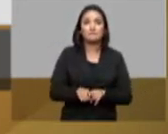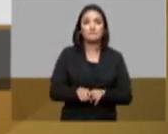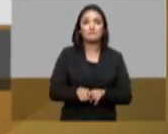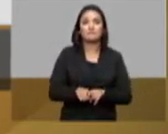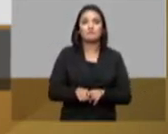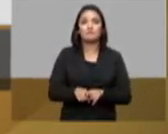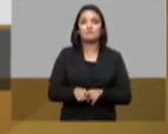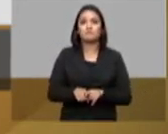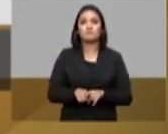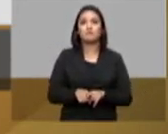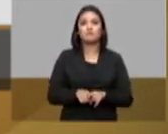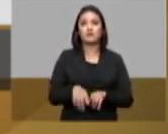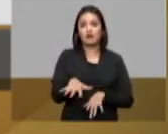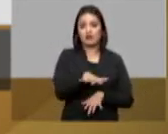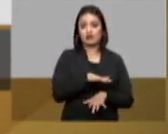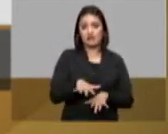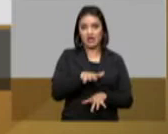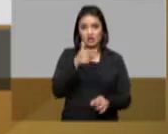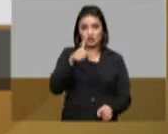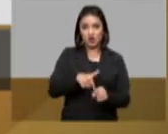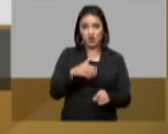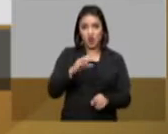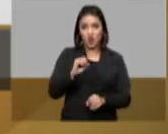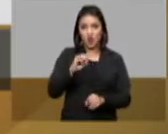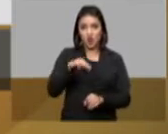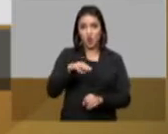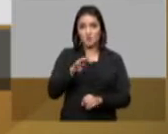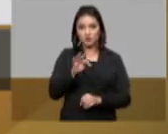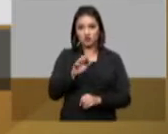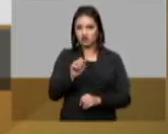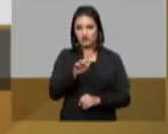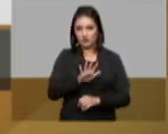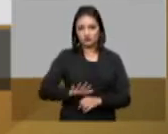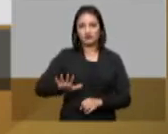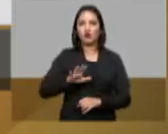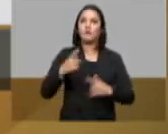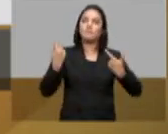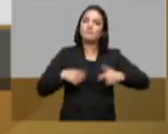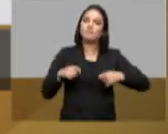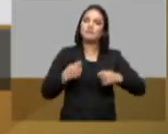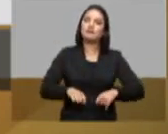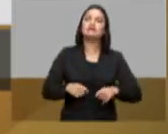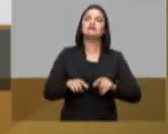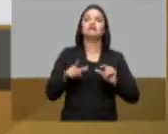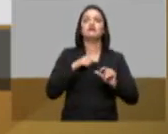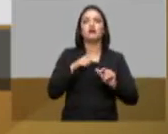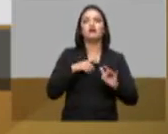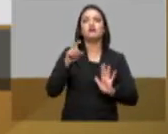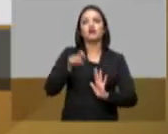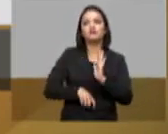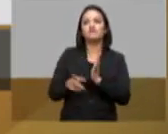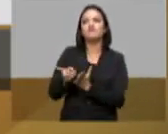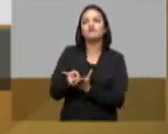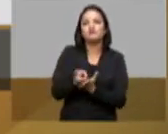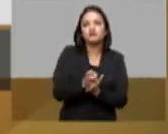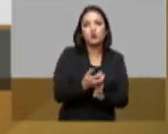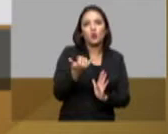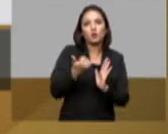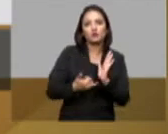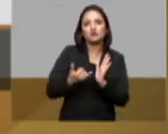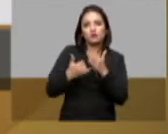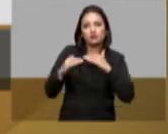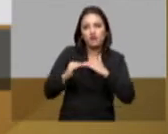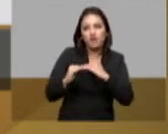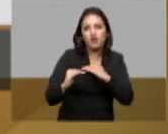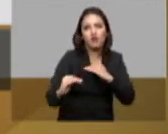caso do mercado de combustíveis em específico, a necessidade de uma tributação uniforme entre os agentes que